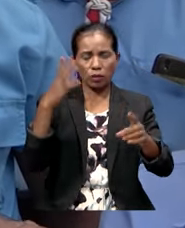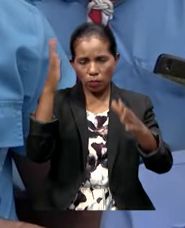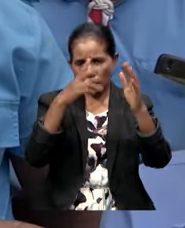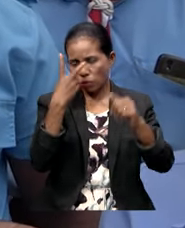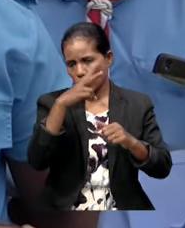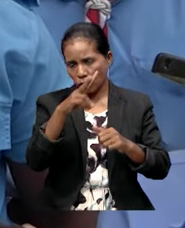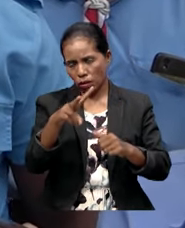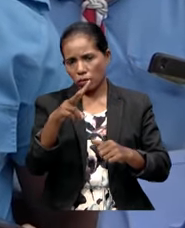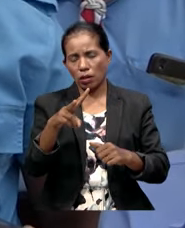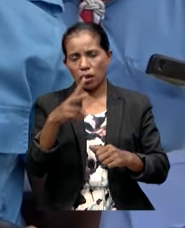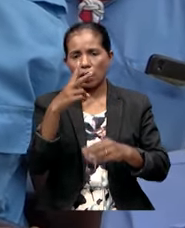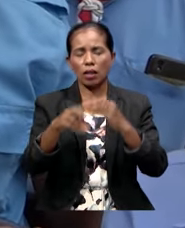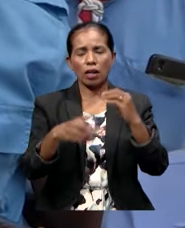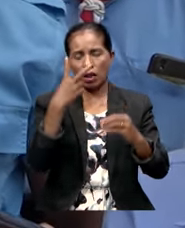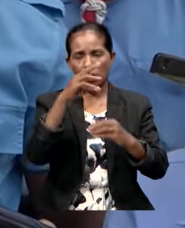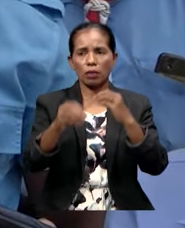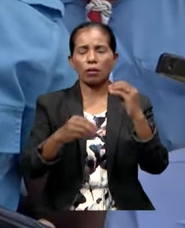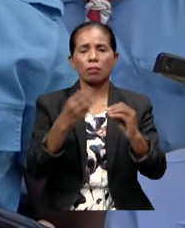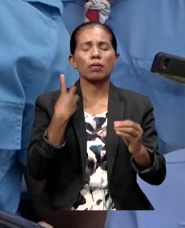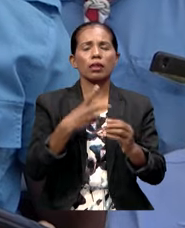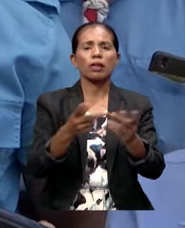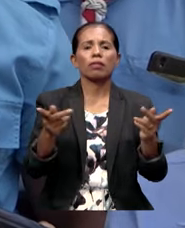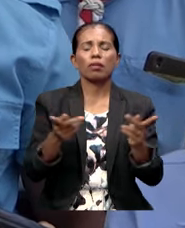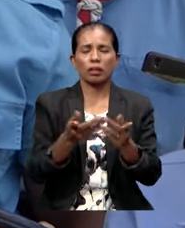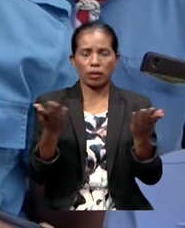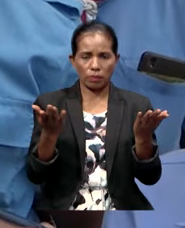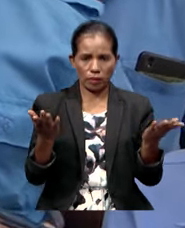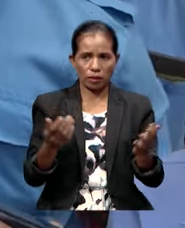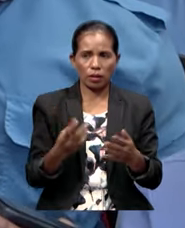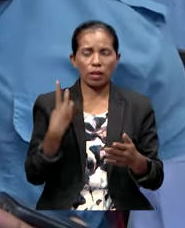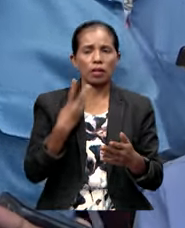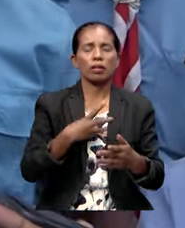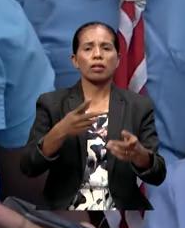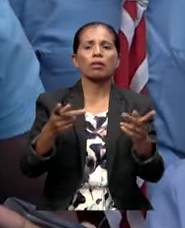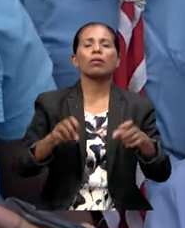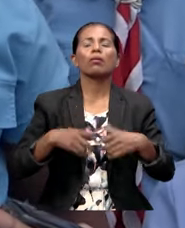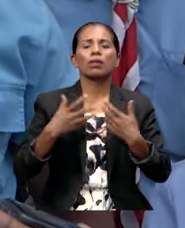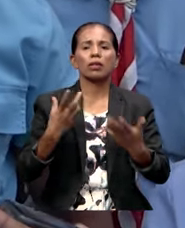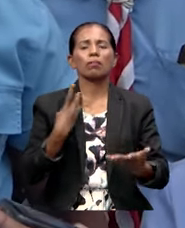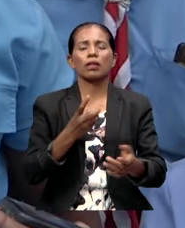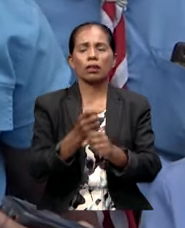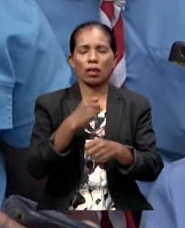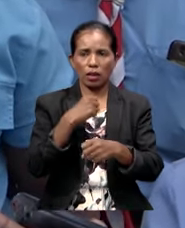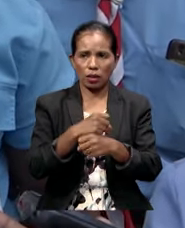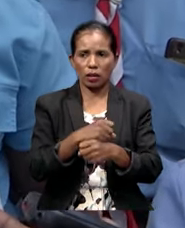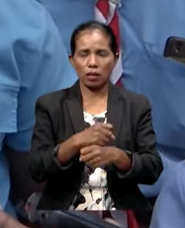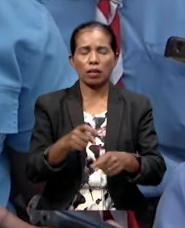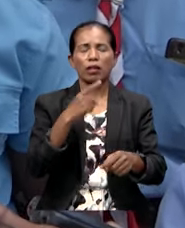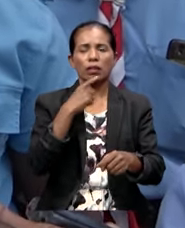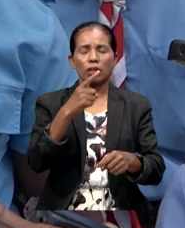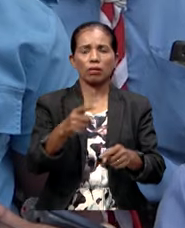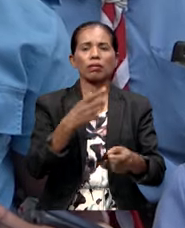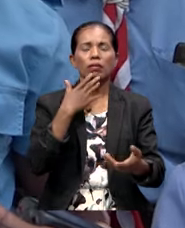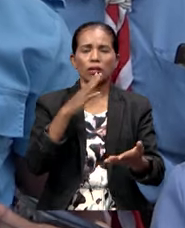mos konapa ita ne ihane be ita ihane be o insama ita halu buat ne hatu tu mos ne